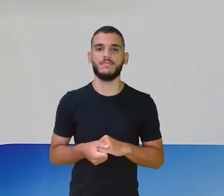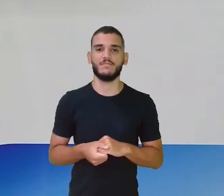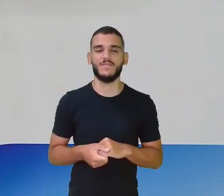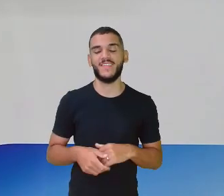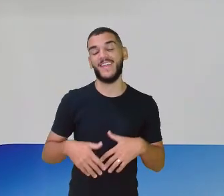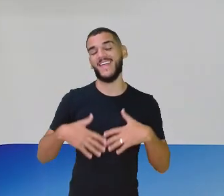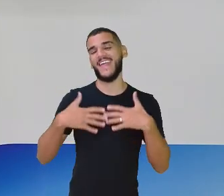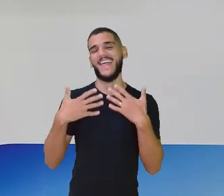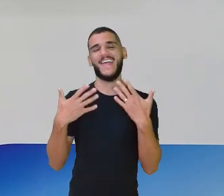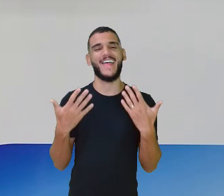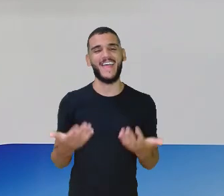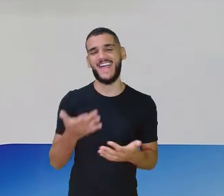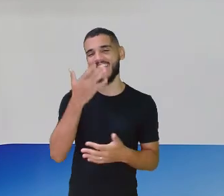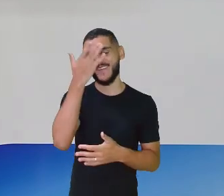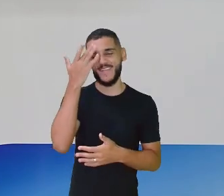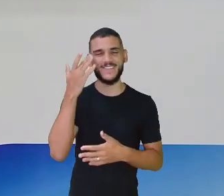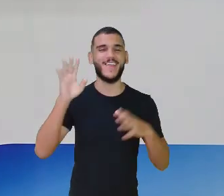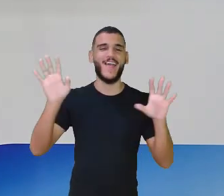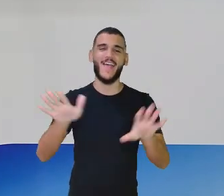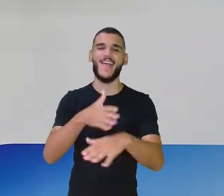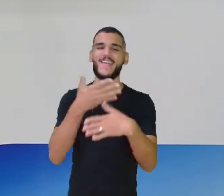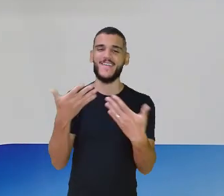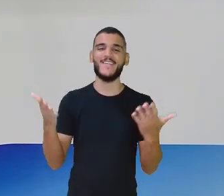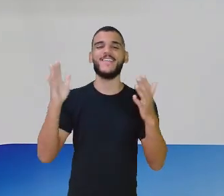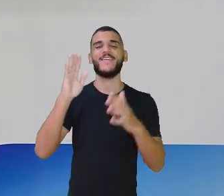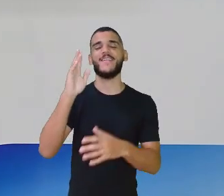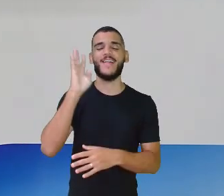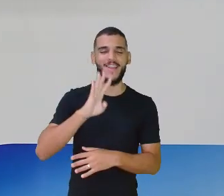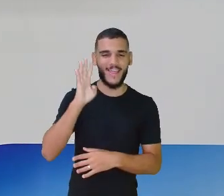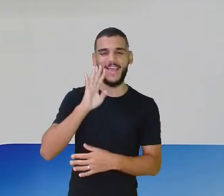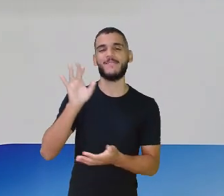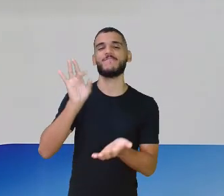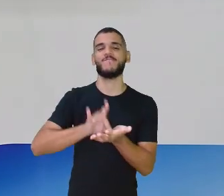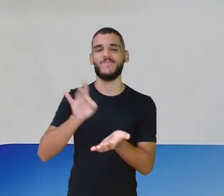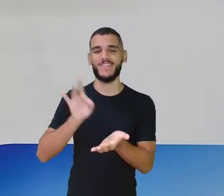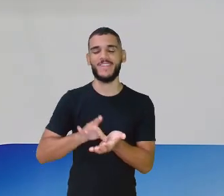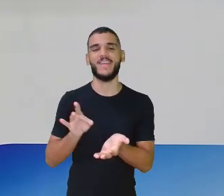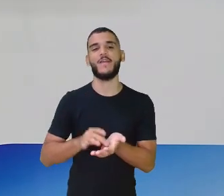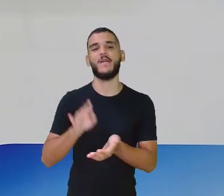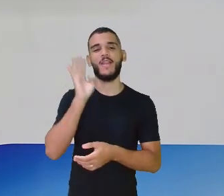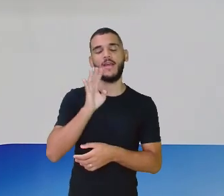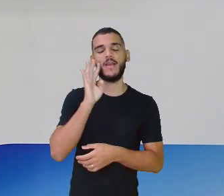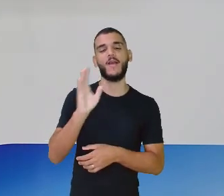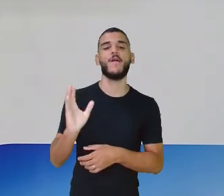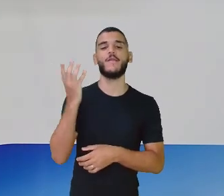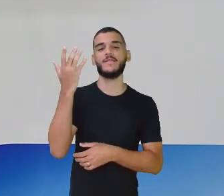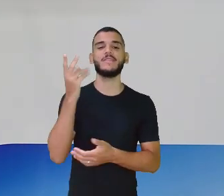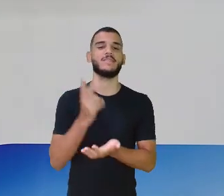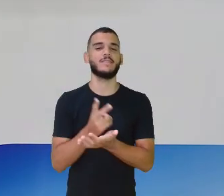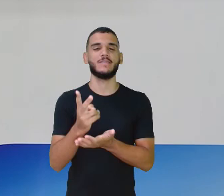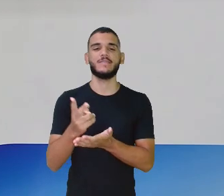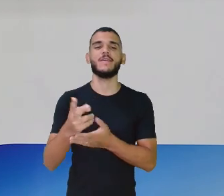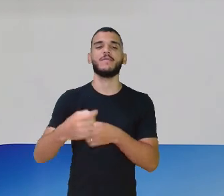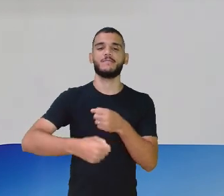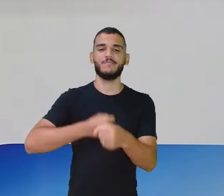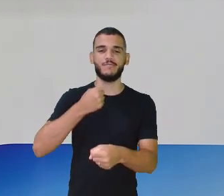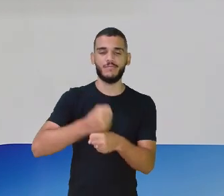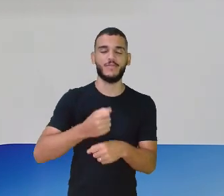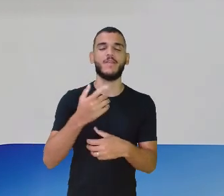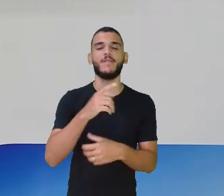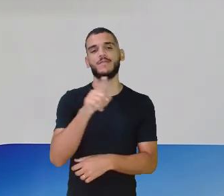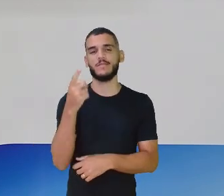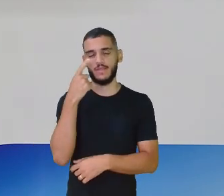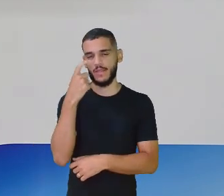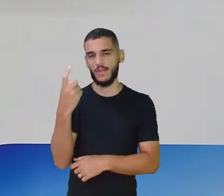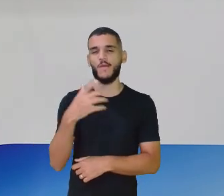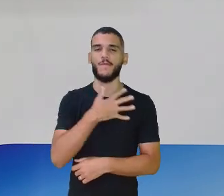Ah, gente, esse evento foi muito legal, hein? Sabe o que é mais legal sobre esse evento? Ele acontece todo ano. Você se interessou? Você